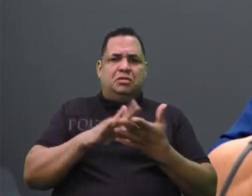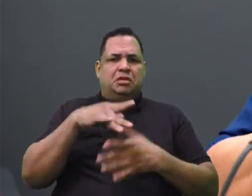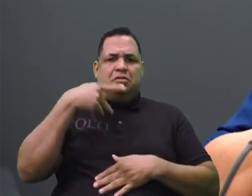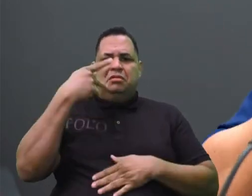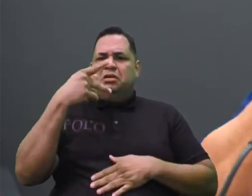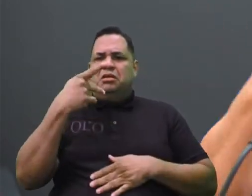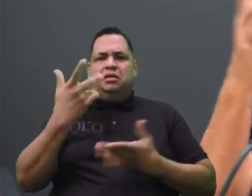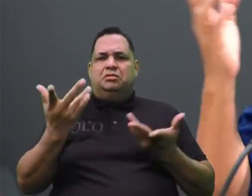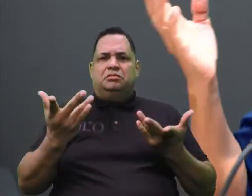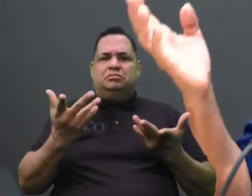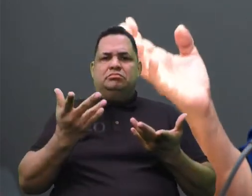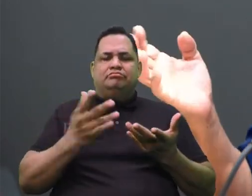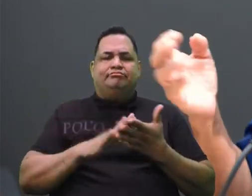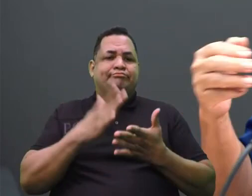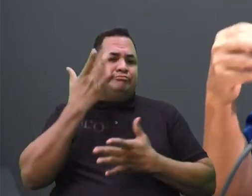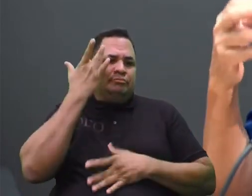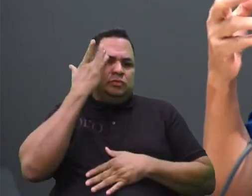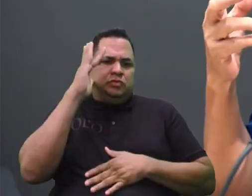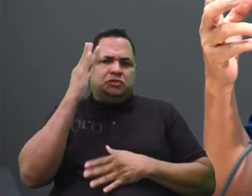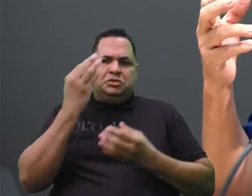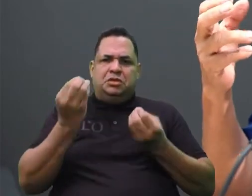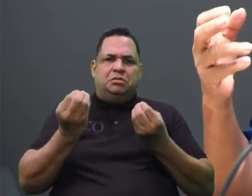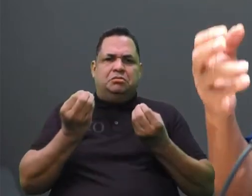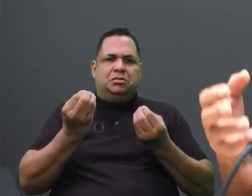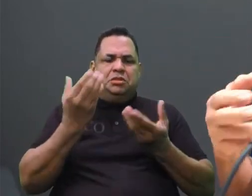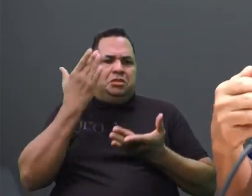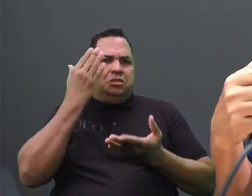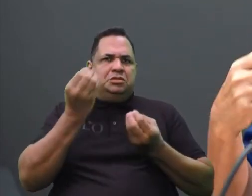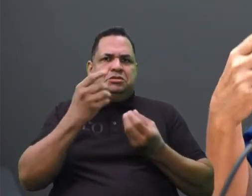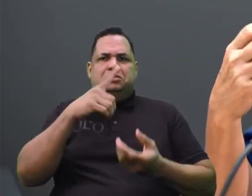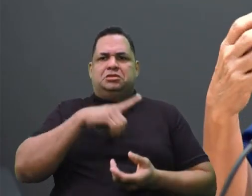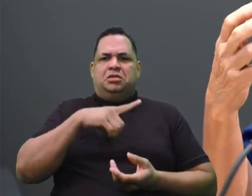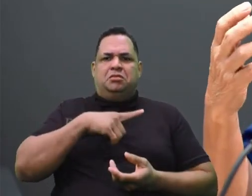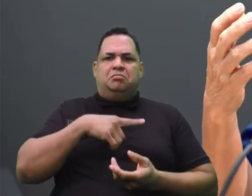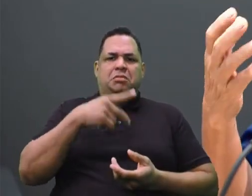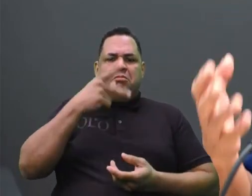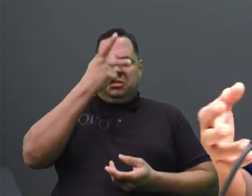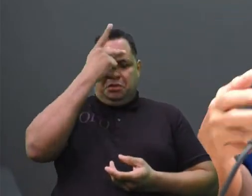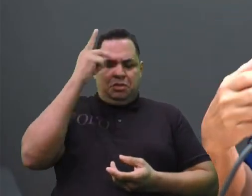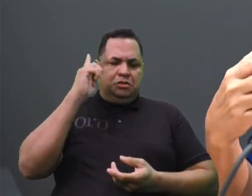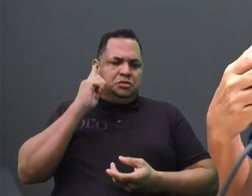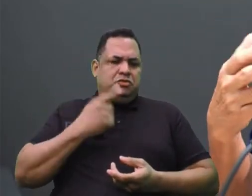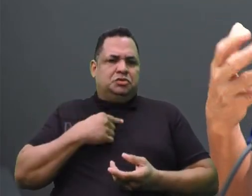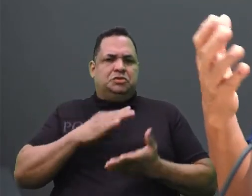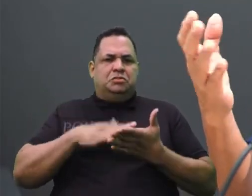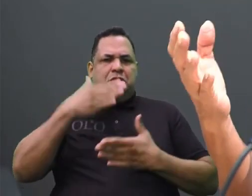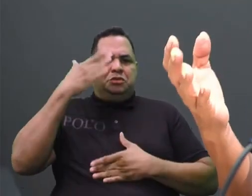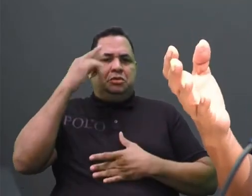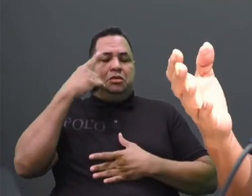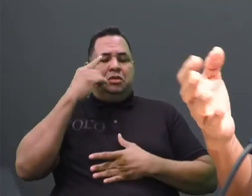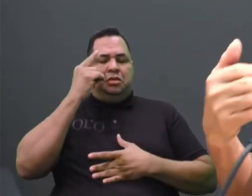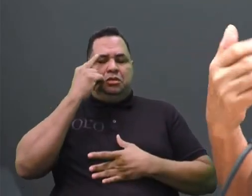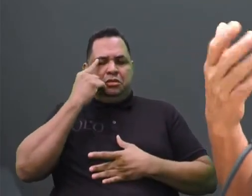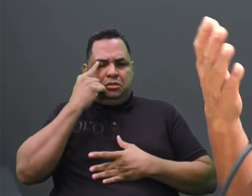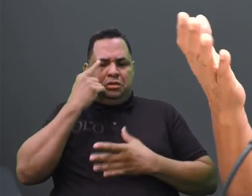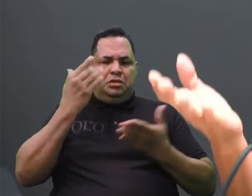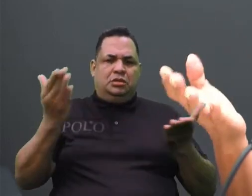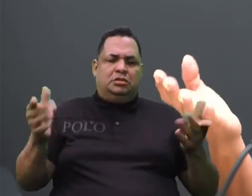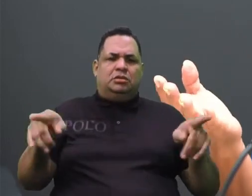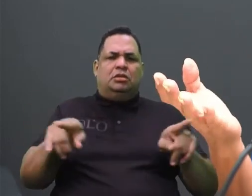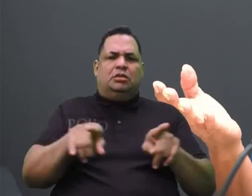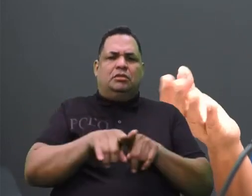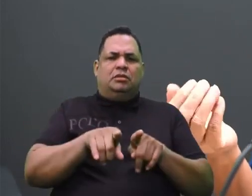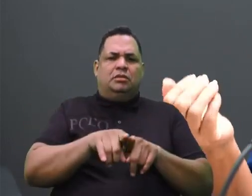não tinha a menor noção que existiam pessoas surdas, que existiam pessoas cegas, por conta de ter